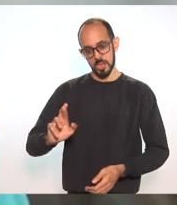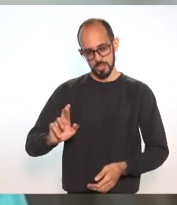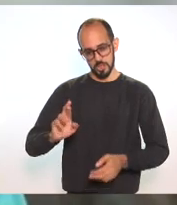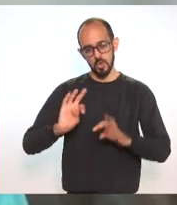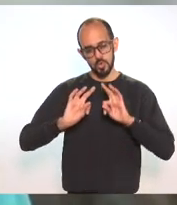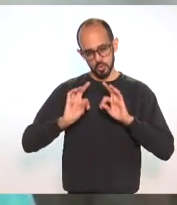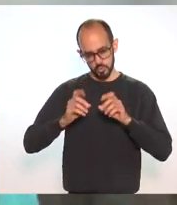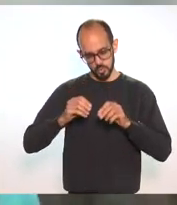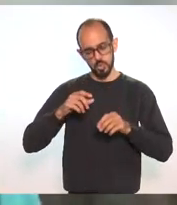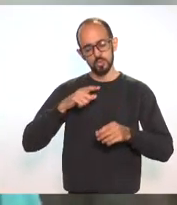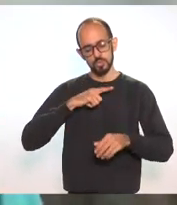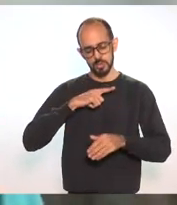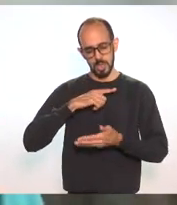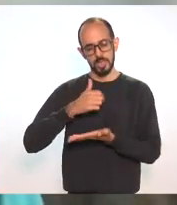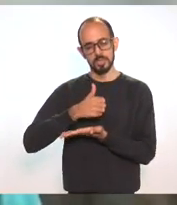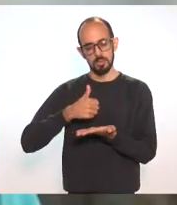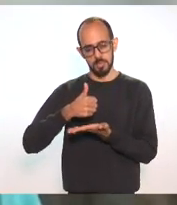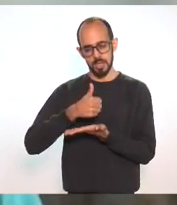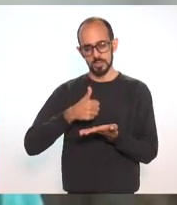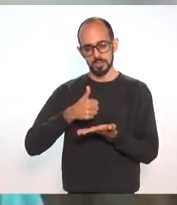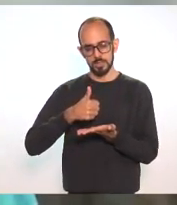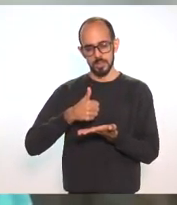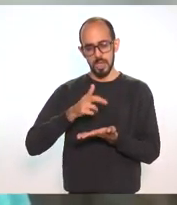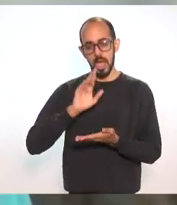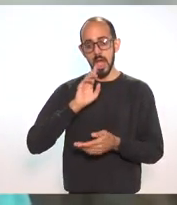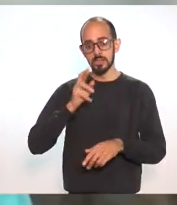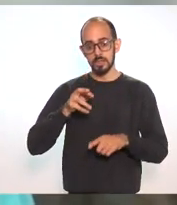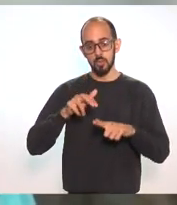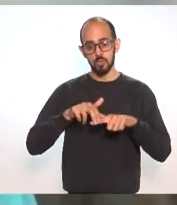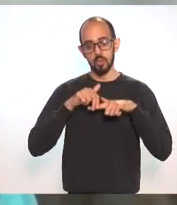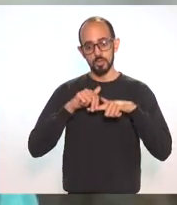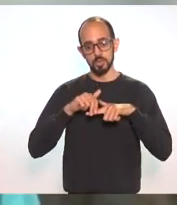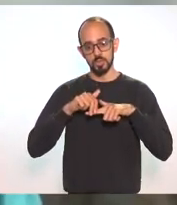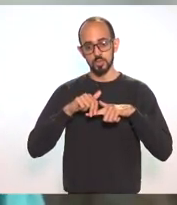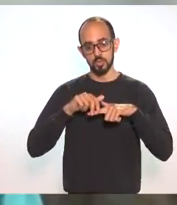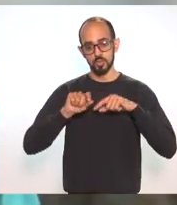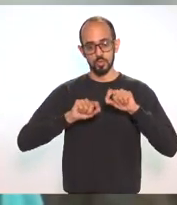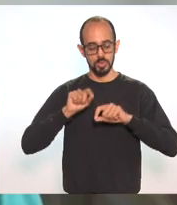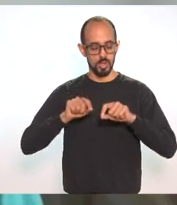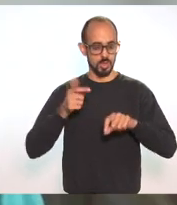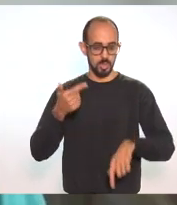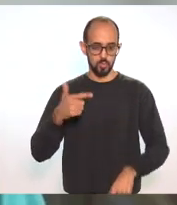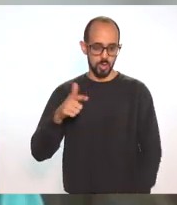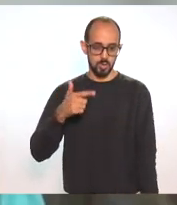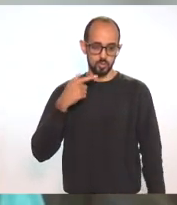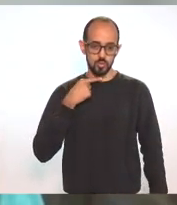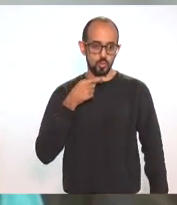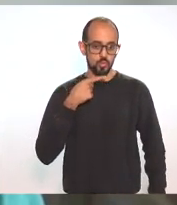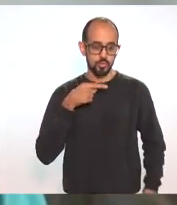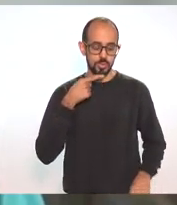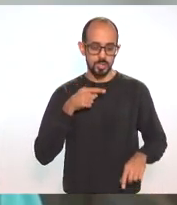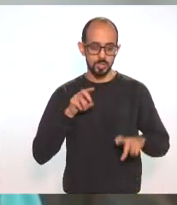esse fundamento. Razão pela qual não resta mais menor dúvida sobre